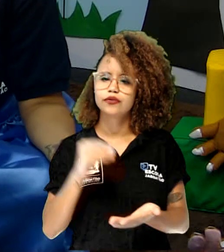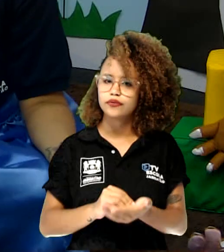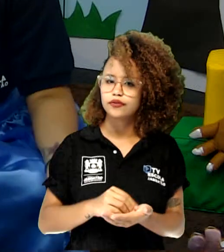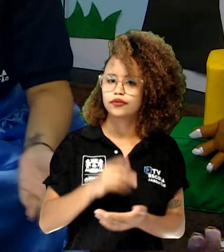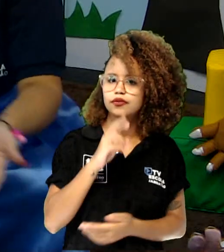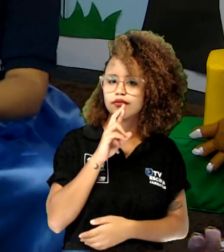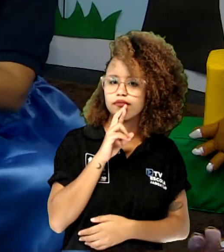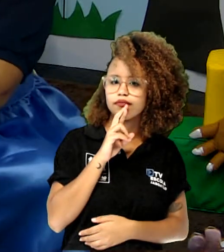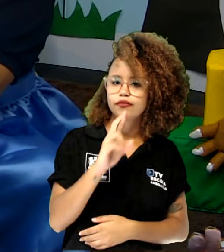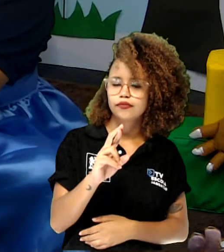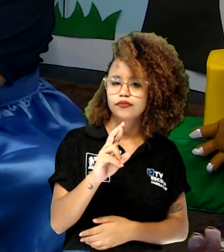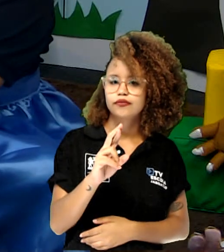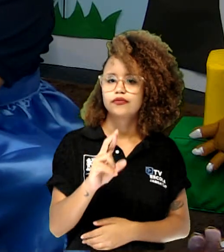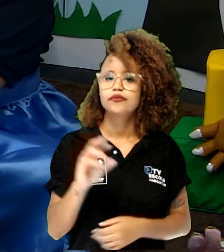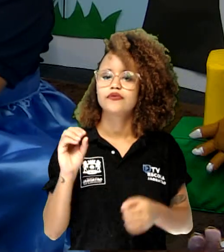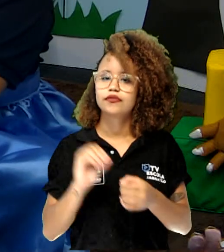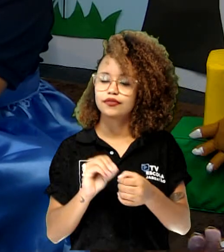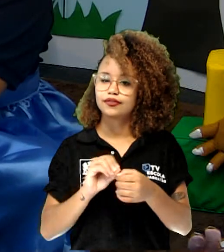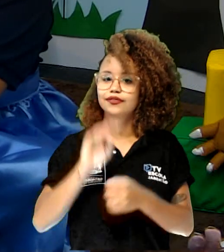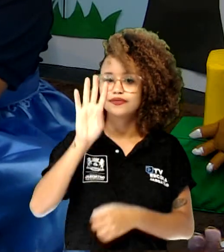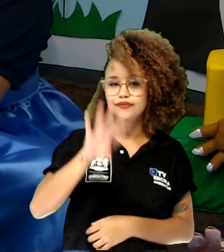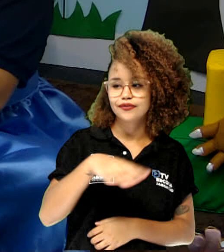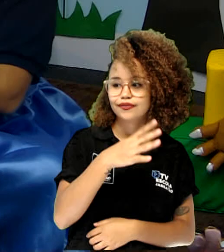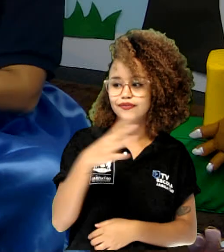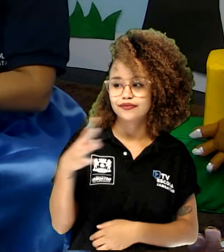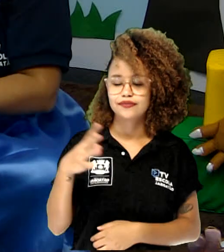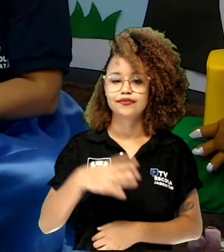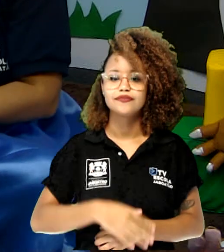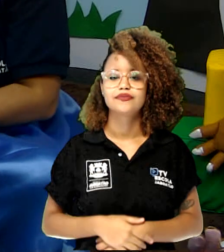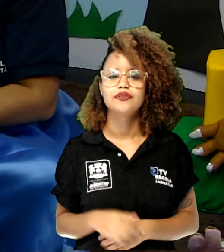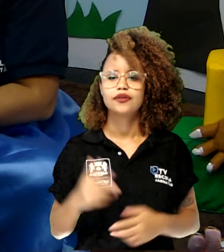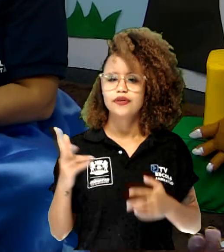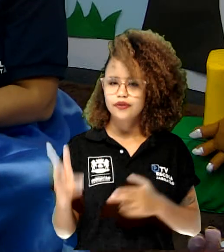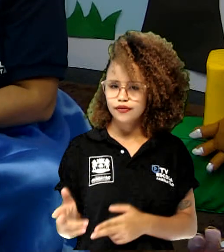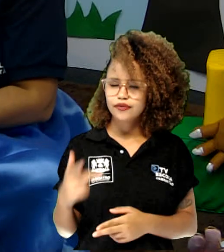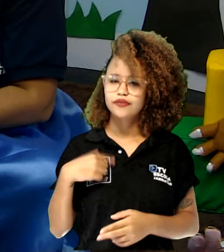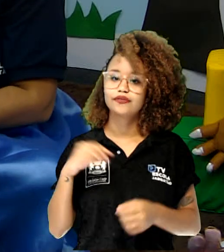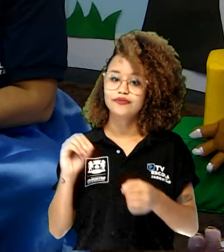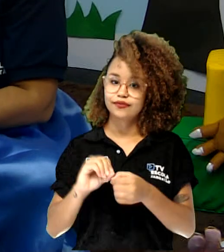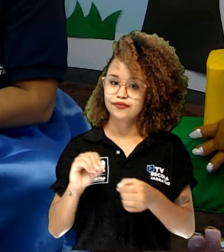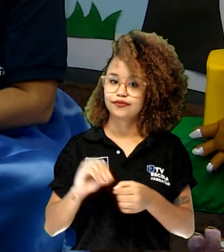resposta construindo uma tabela como esta que acabamos de